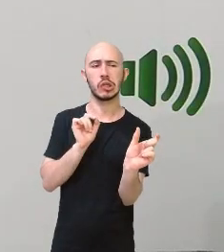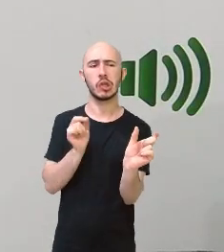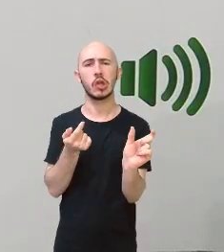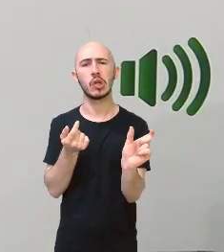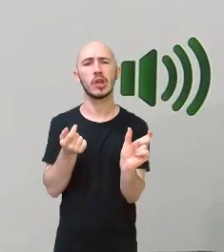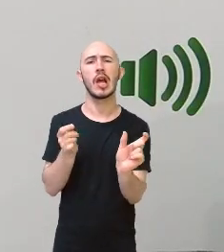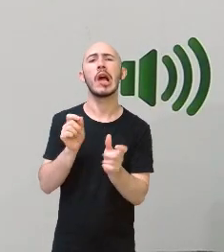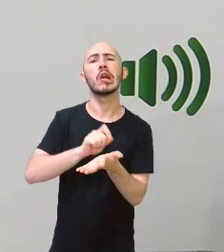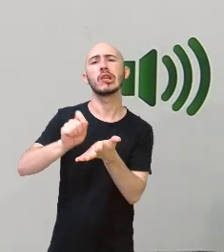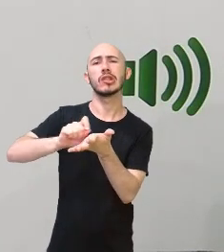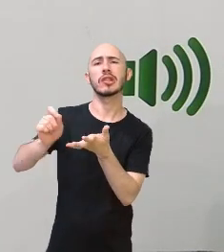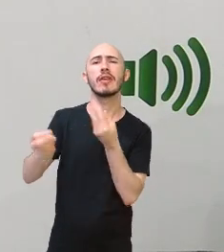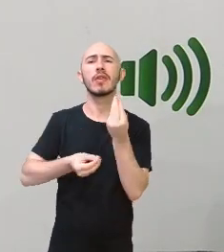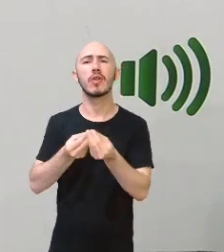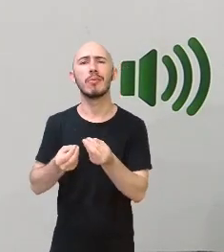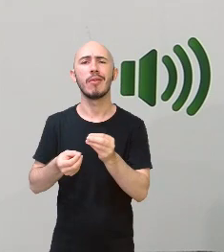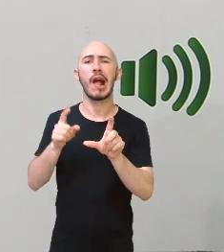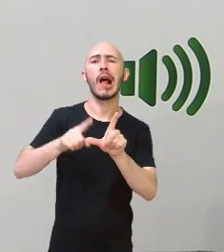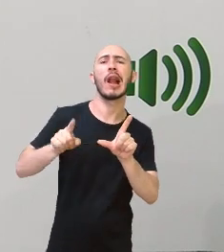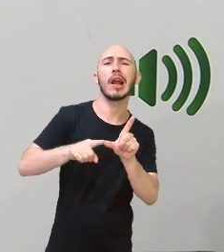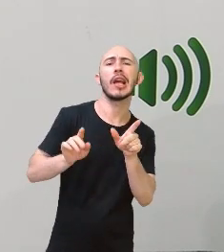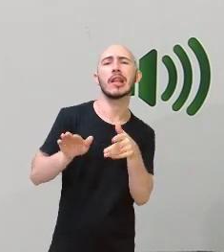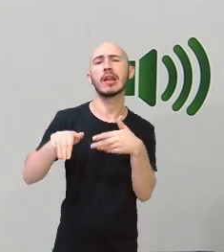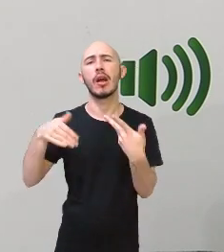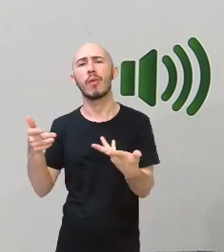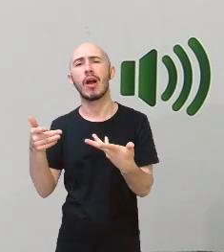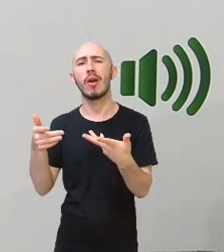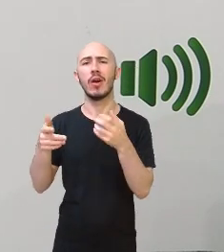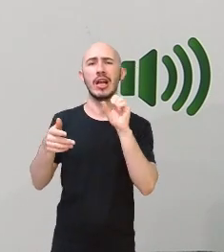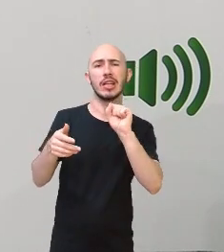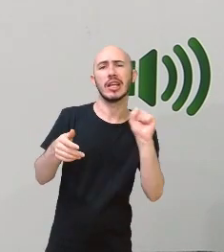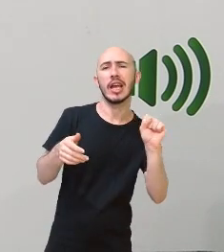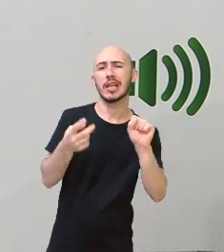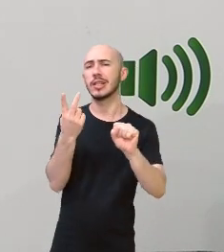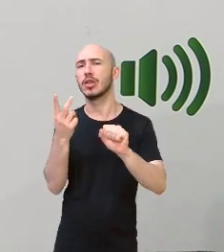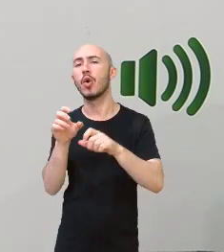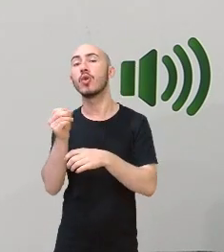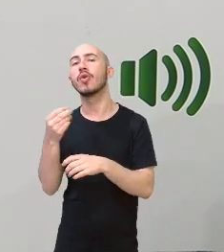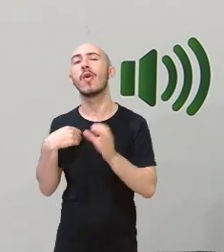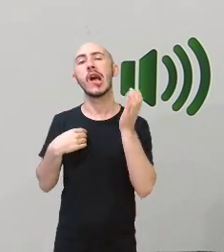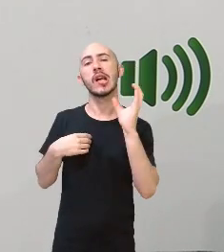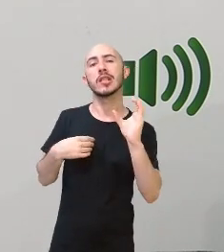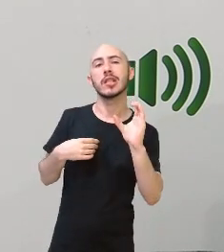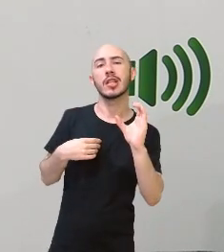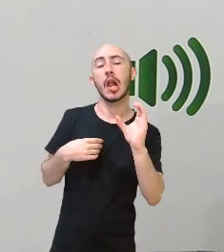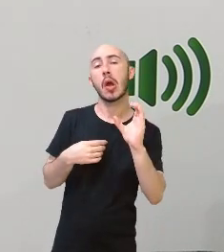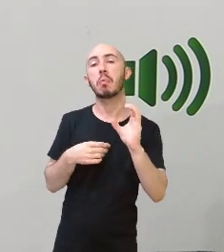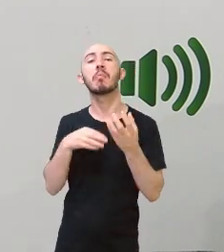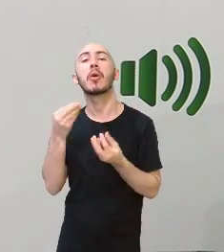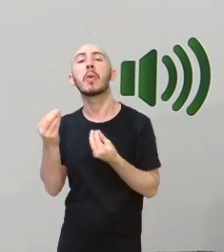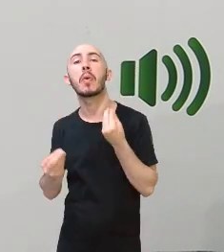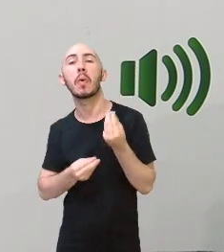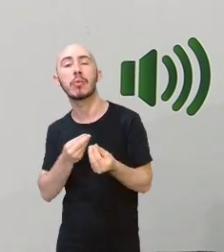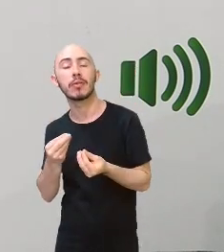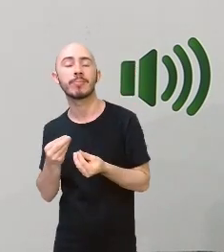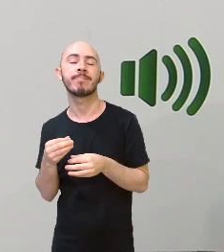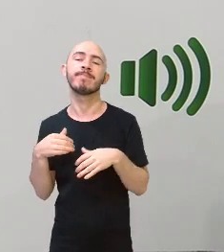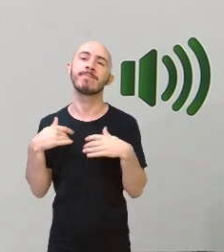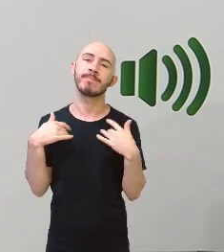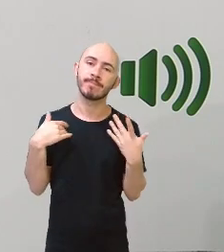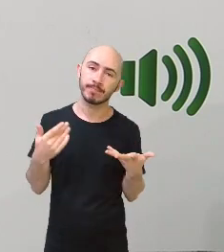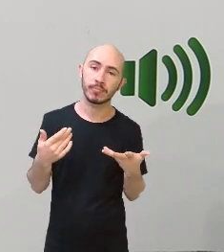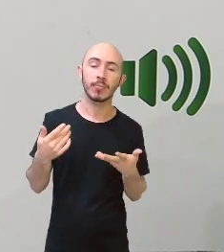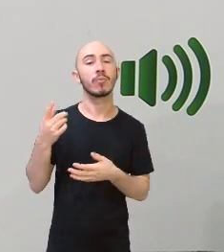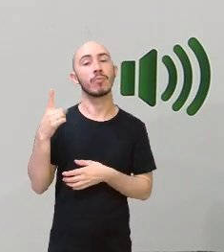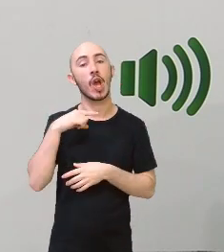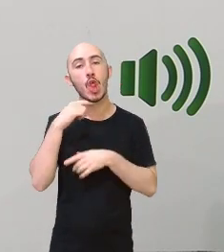com 2 S's? Ou é com C cedilha, ou é com S só? Então, essa é a grande dúvida, uma das grandes